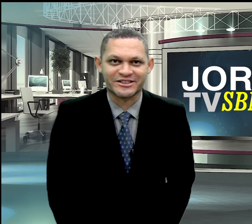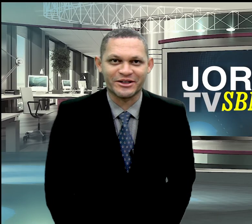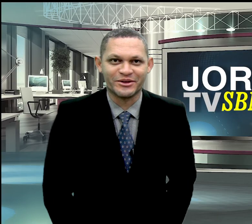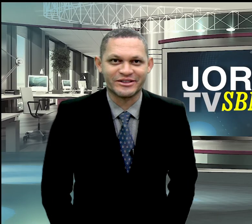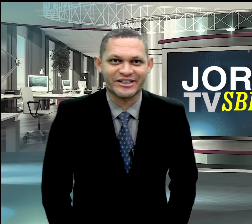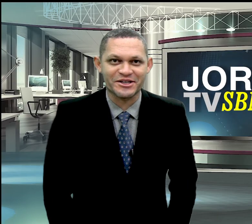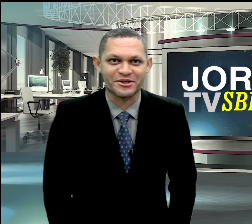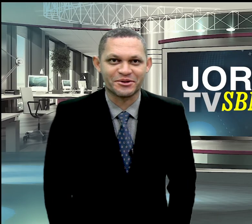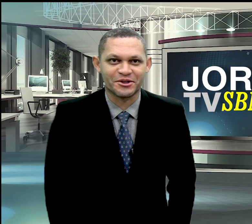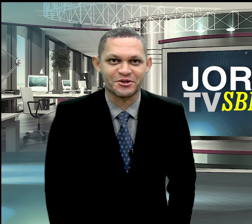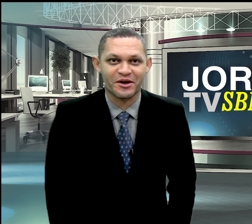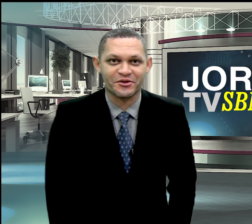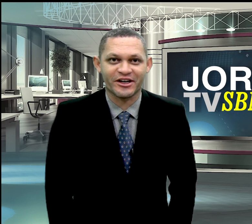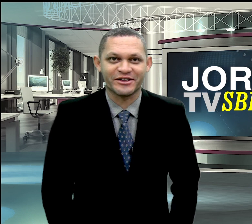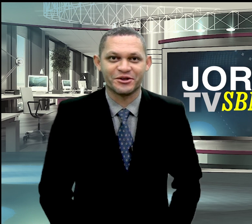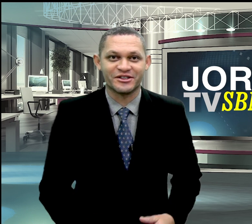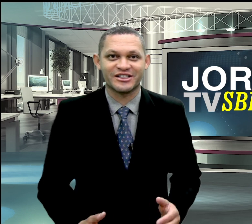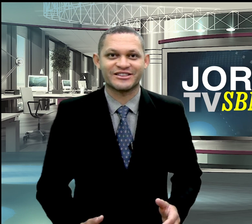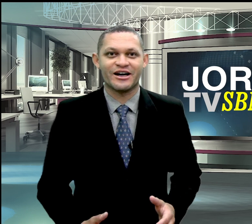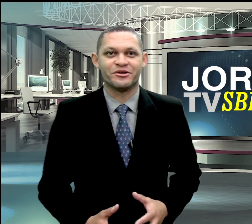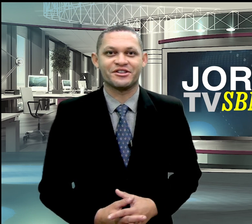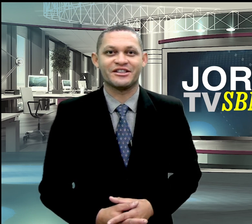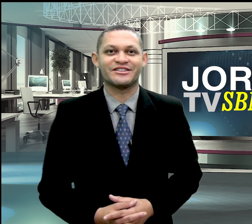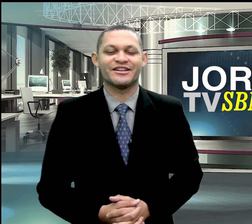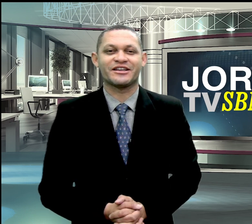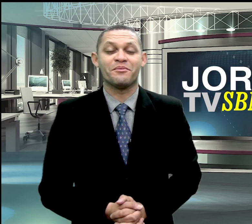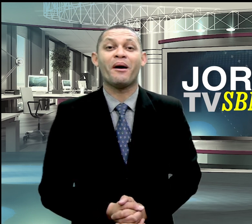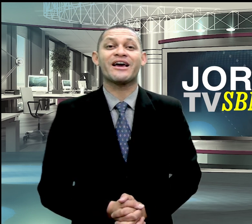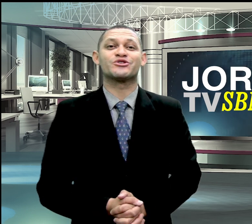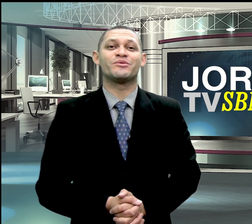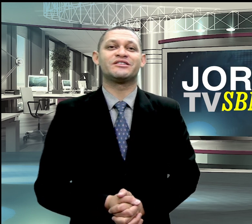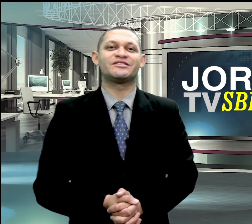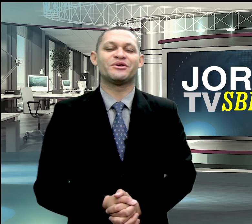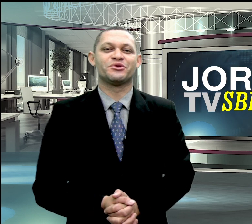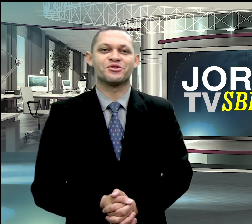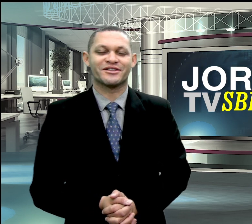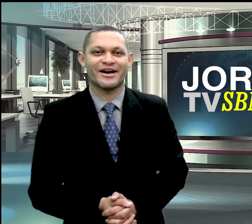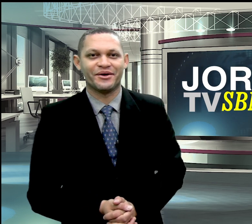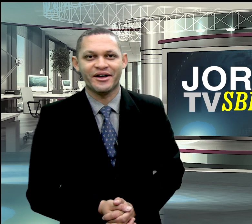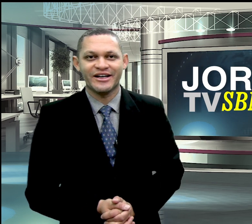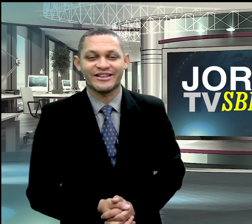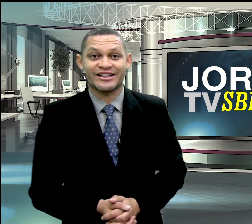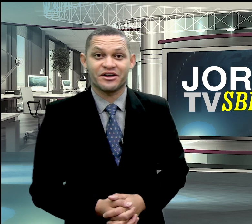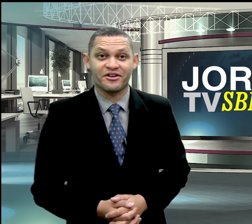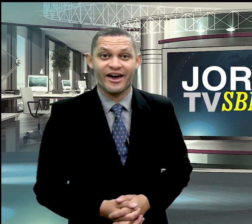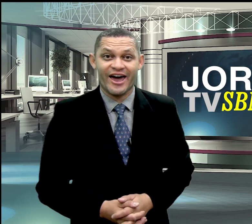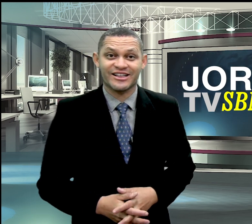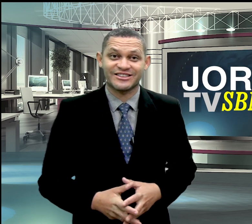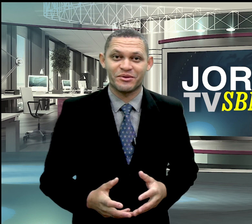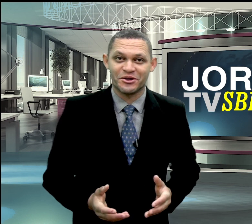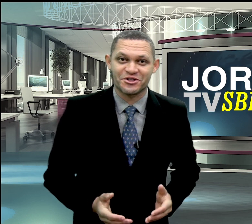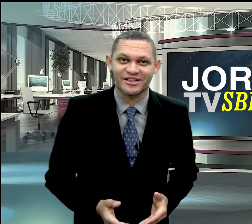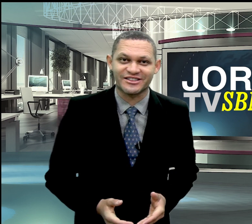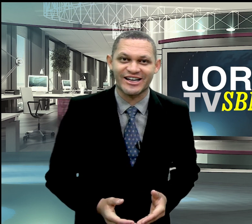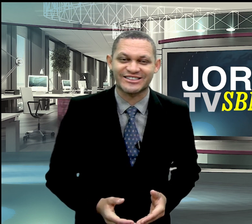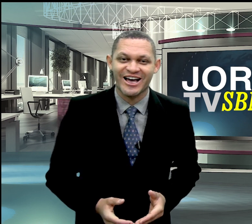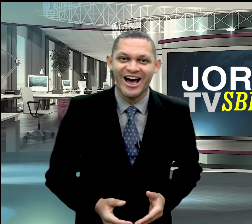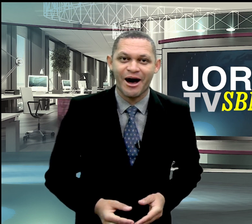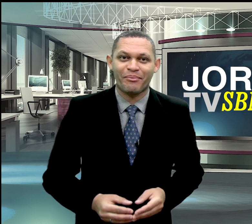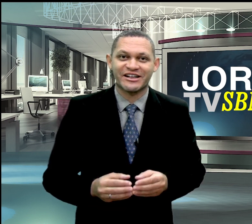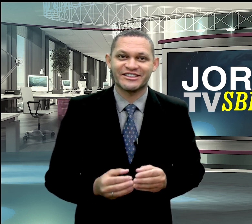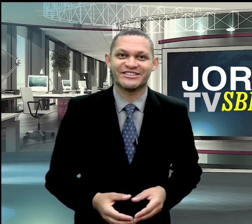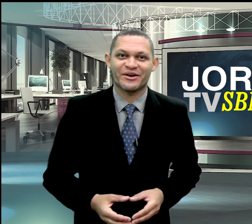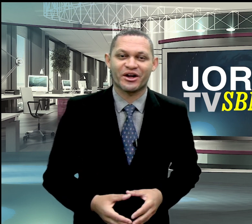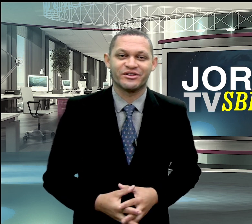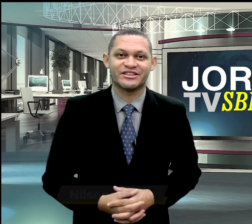Olá, Brasil! Sejam todos bem-vindos. Estamos iniciando aqui mais uma edição do Jornal da TV SB Notícias.